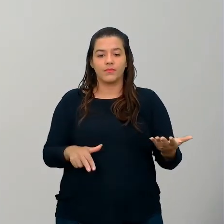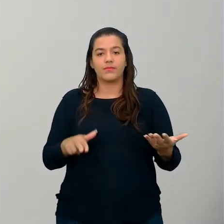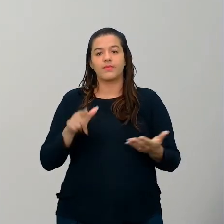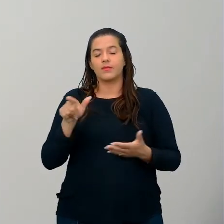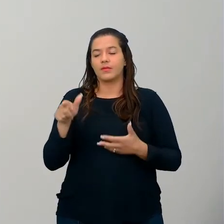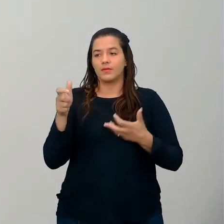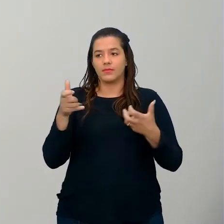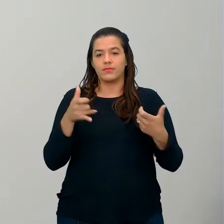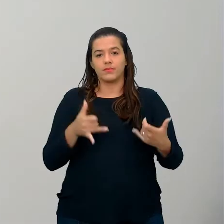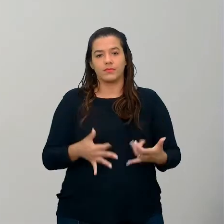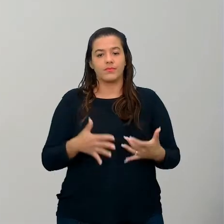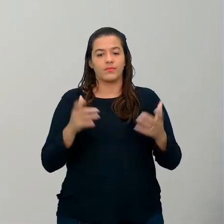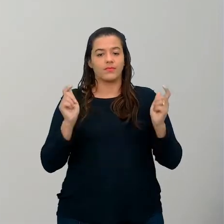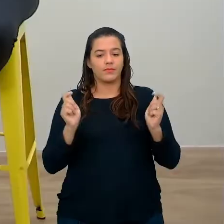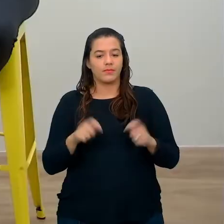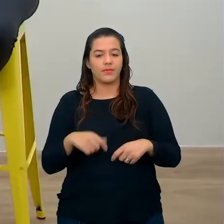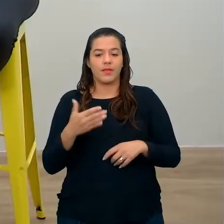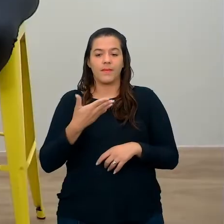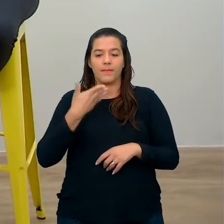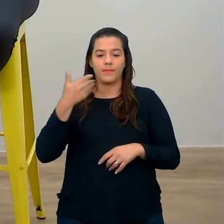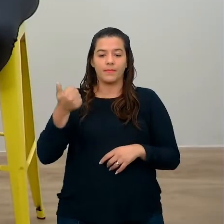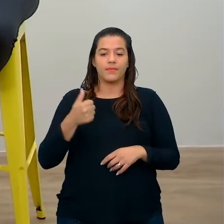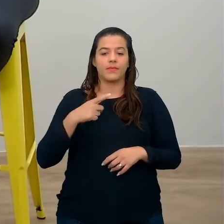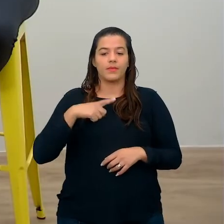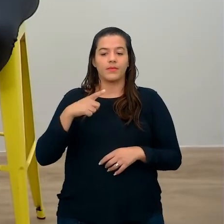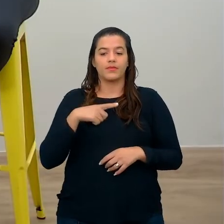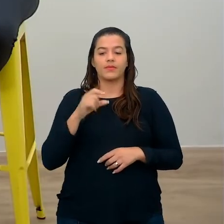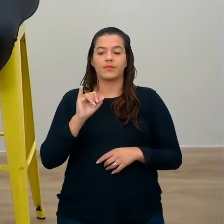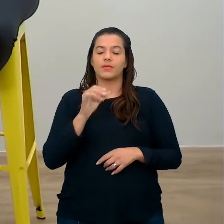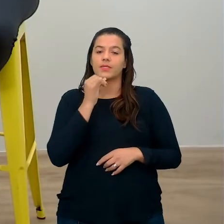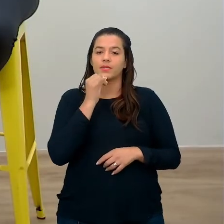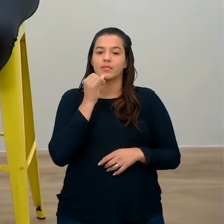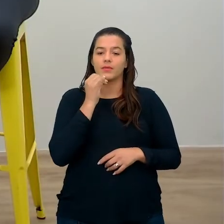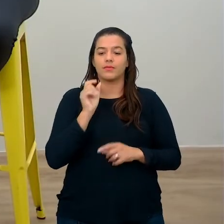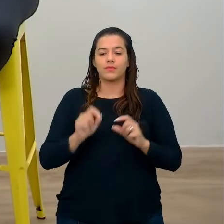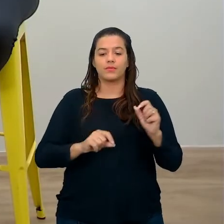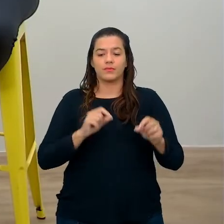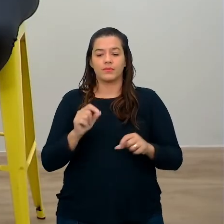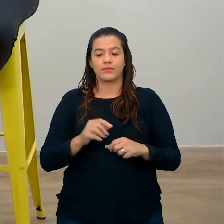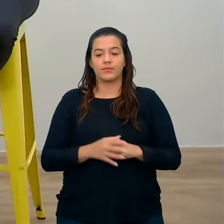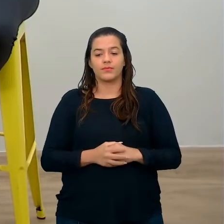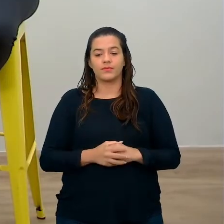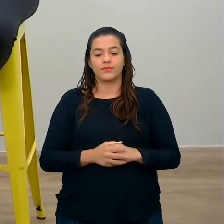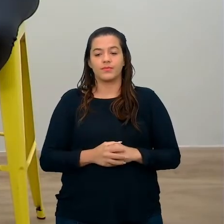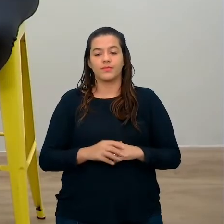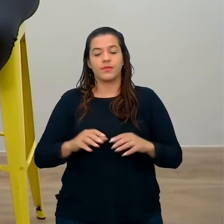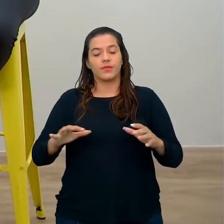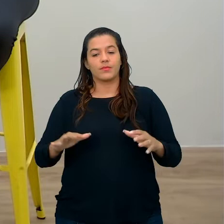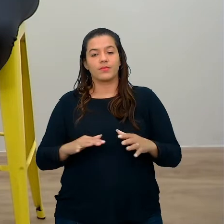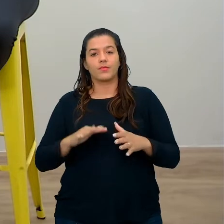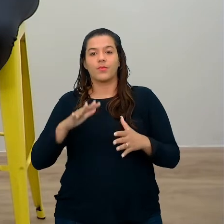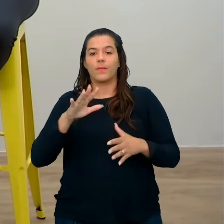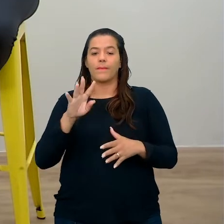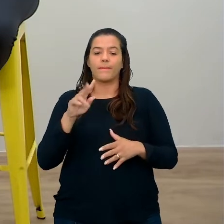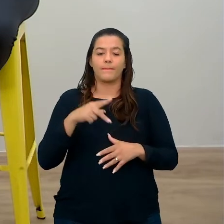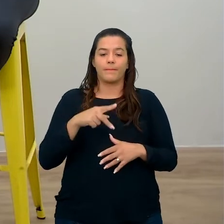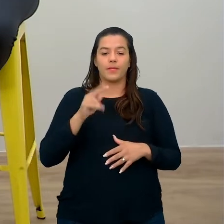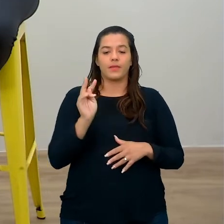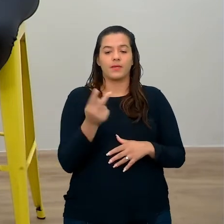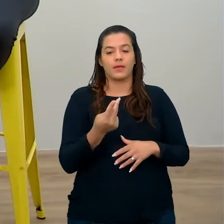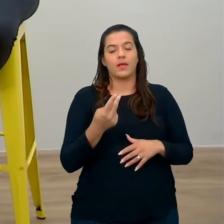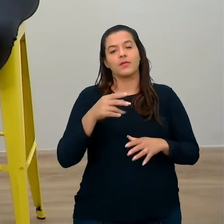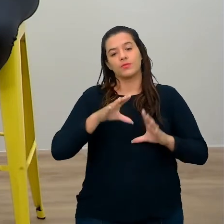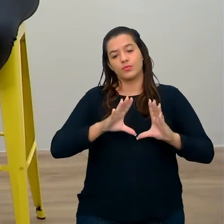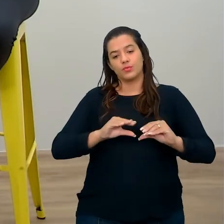explicar para a gente muito melhor, né? A questão, por exemplo, mesmo da acidez, do pH do solo, que